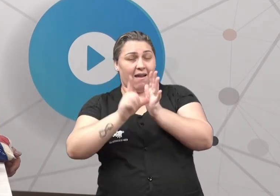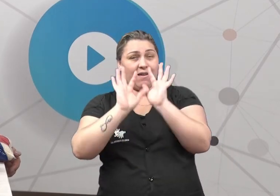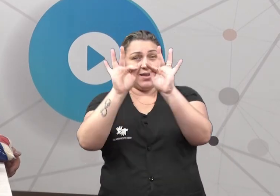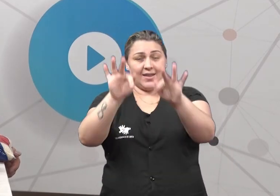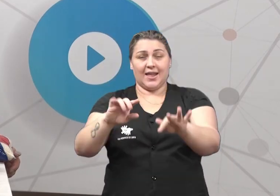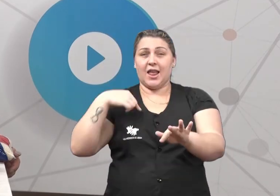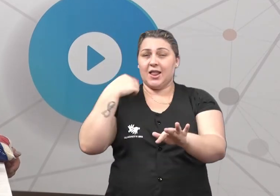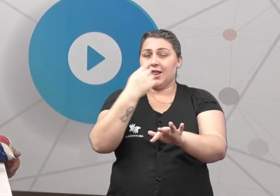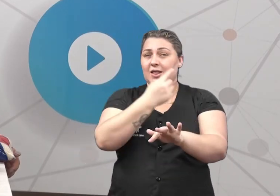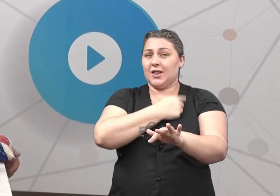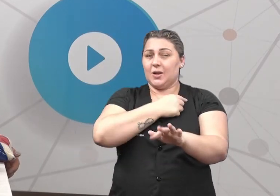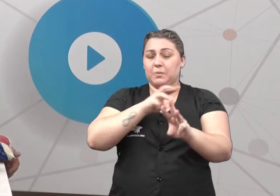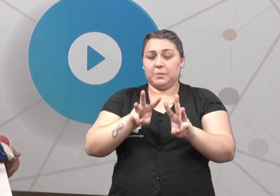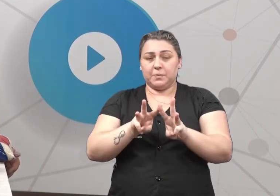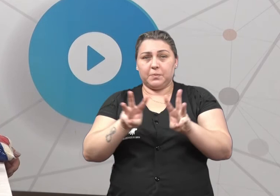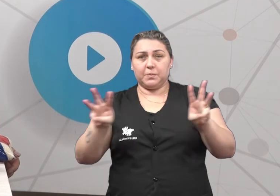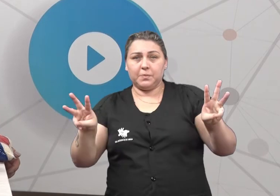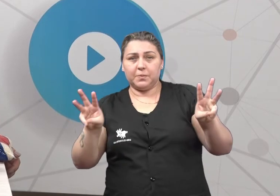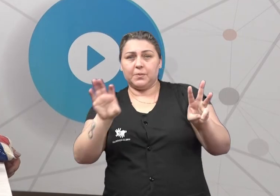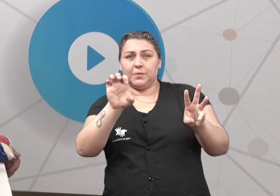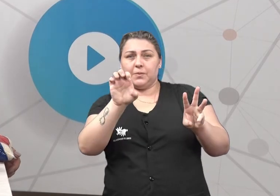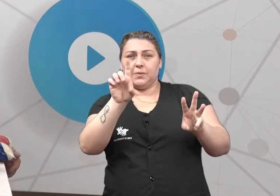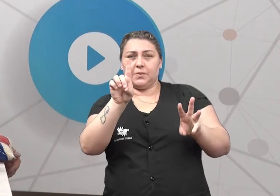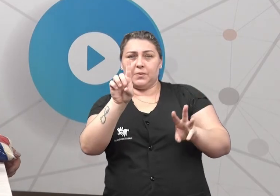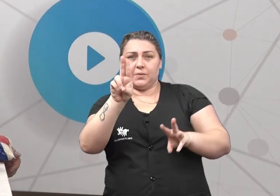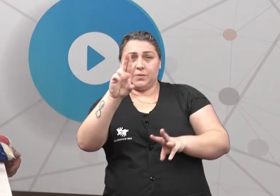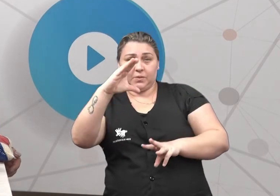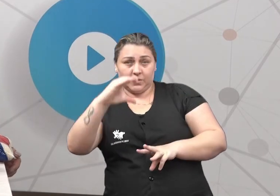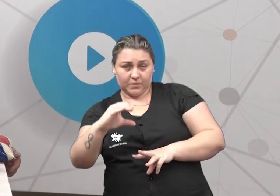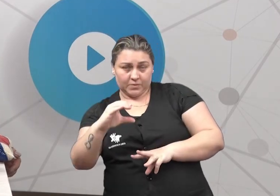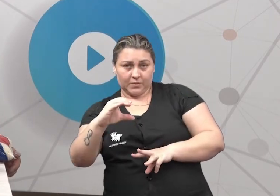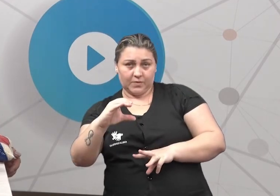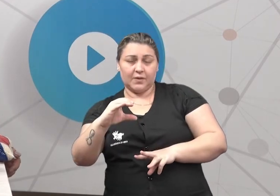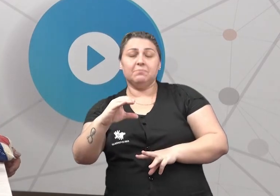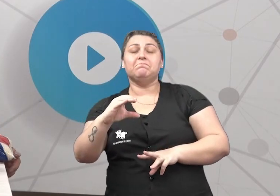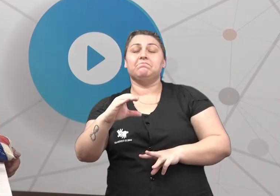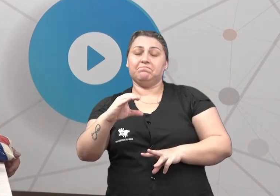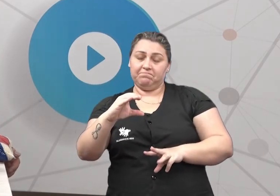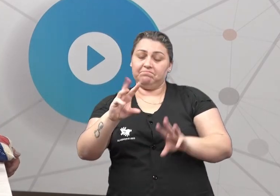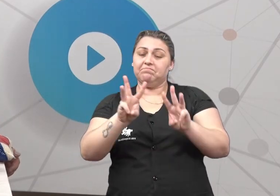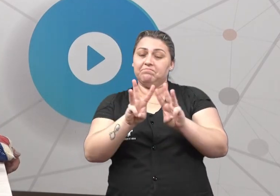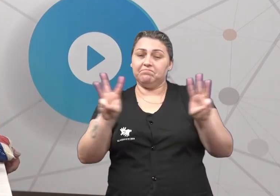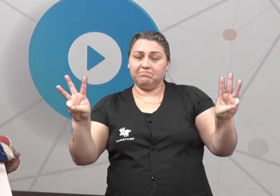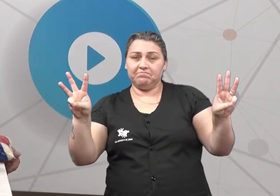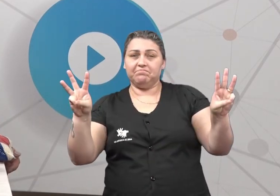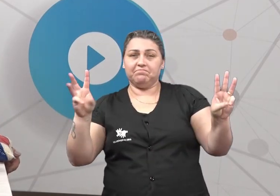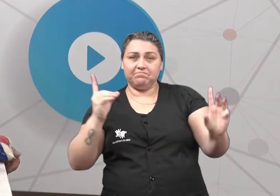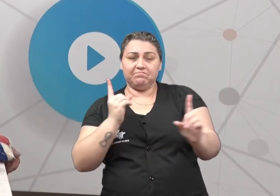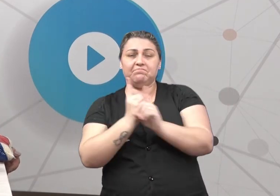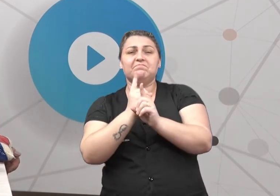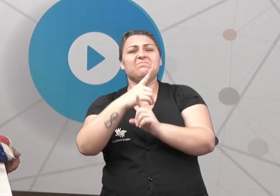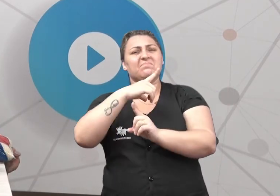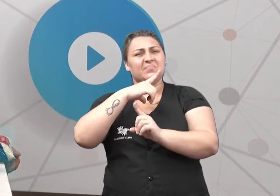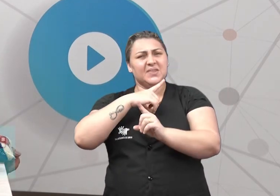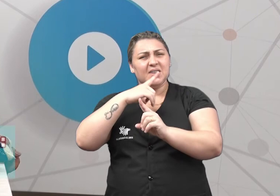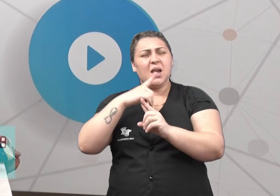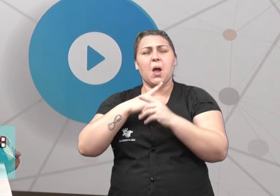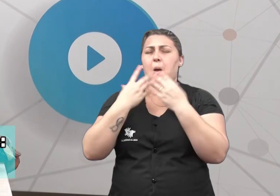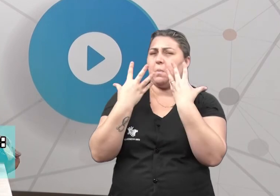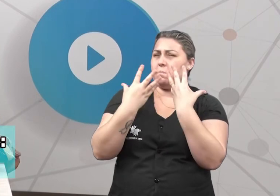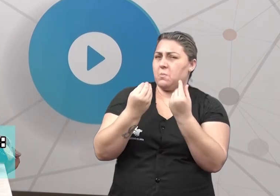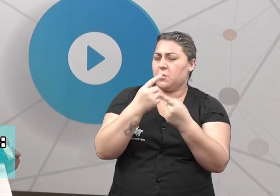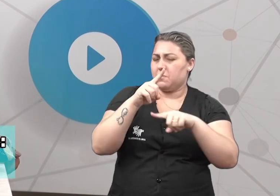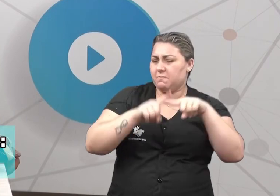finalizarmos, da nossa plataforma Eduque. Nessa nossa plataforma, nós vamos ter lá